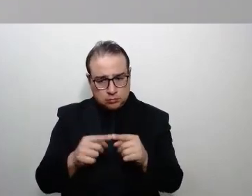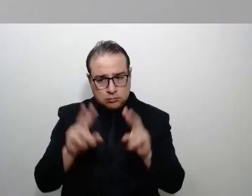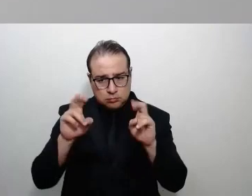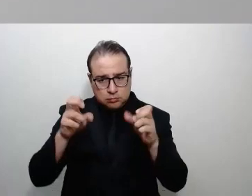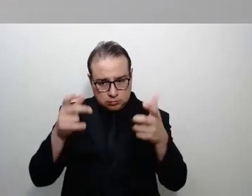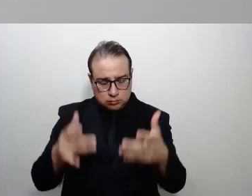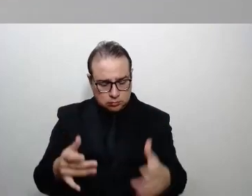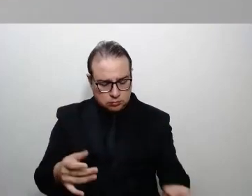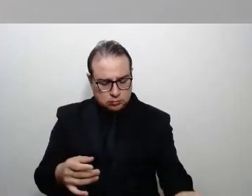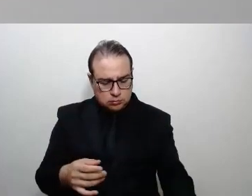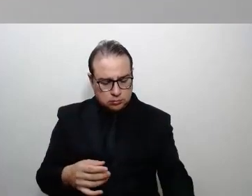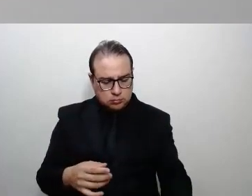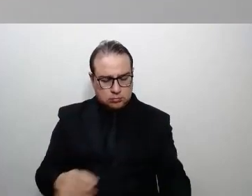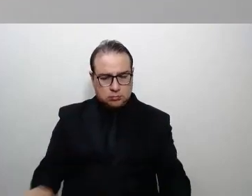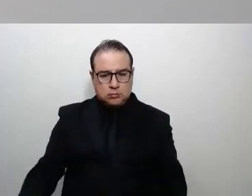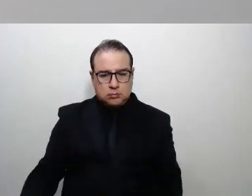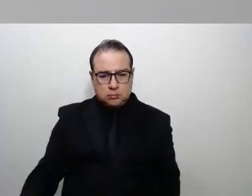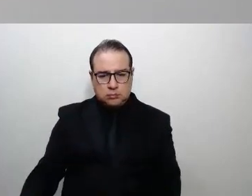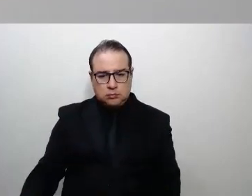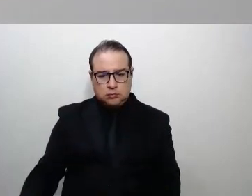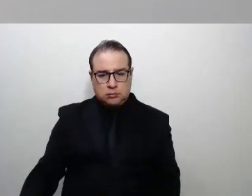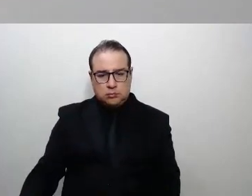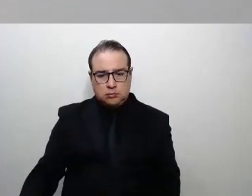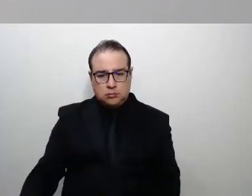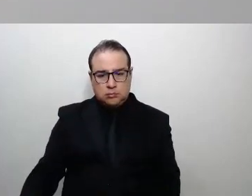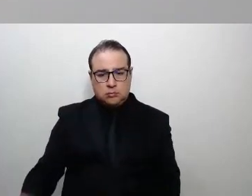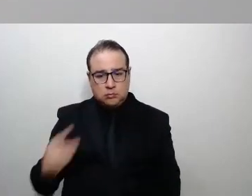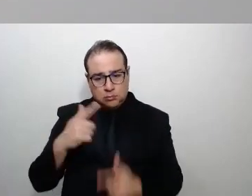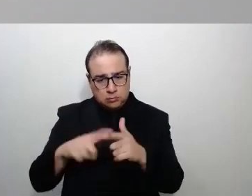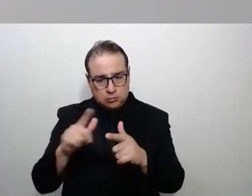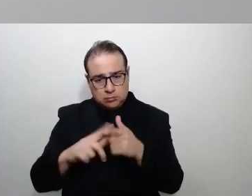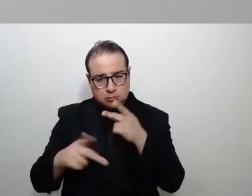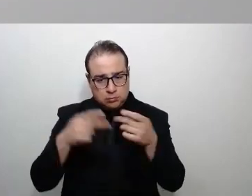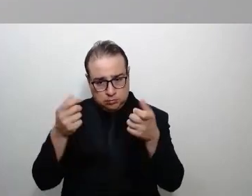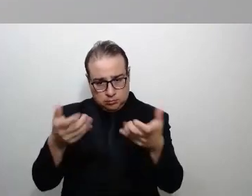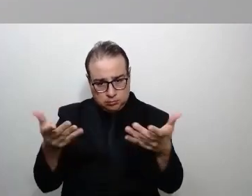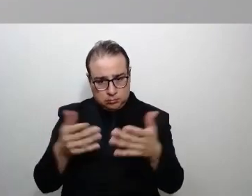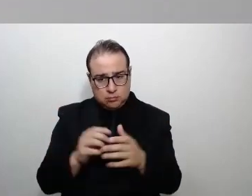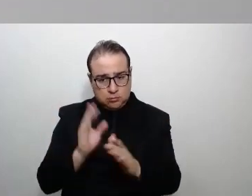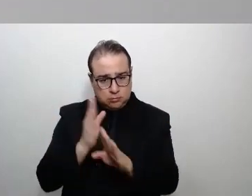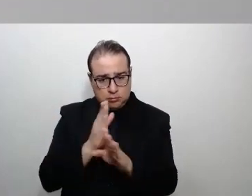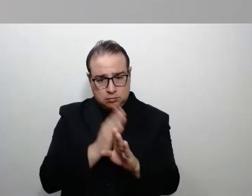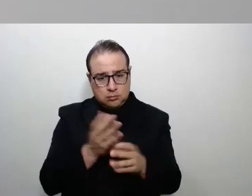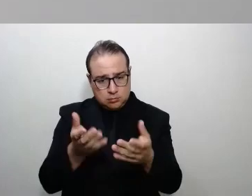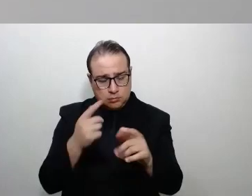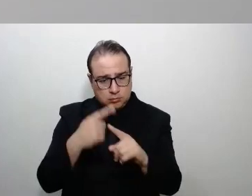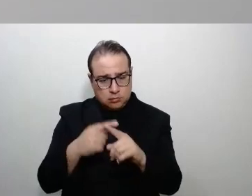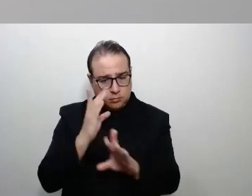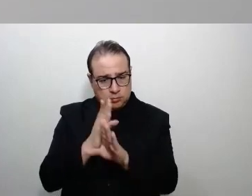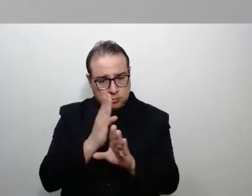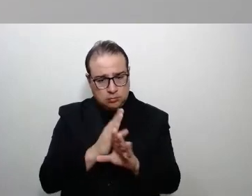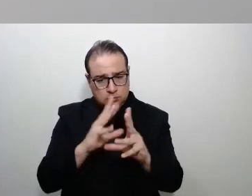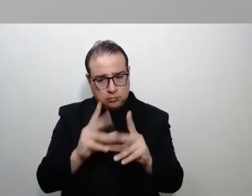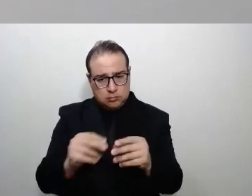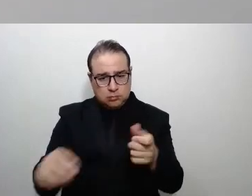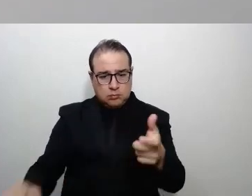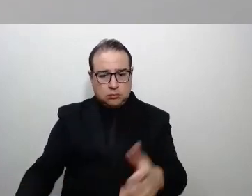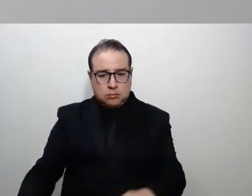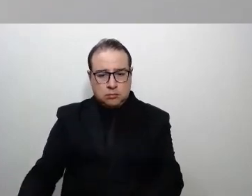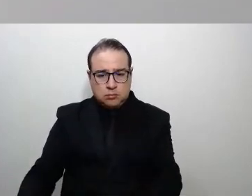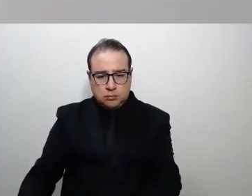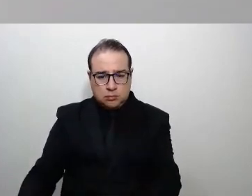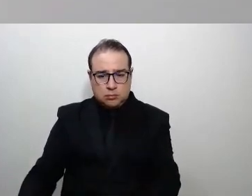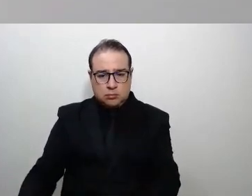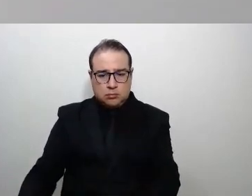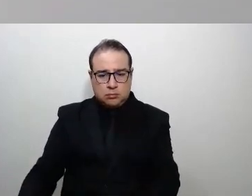e um dos problemas presidente que eu já adianto que nós queremos nos debruçar sobre eles é